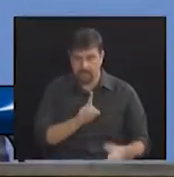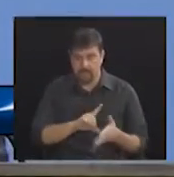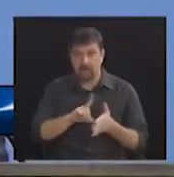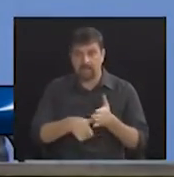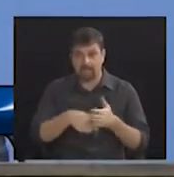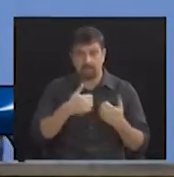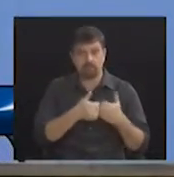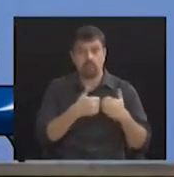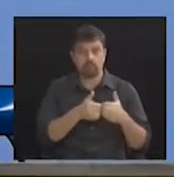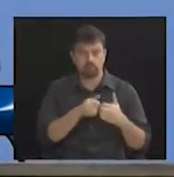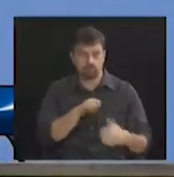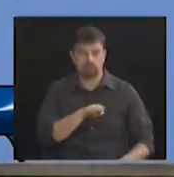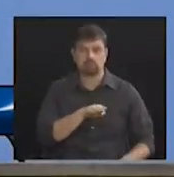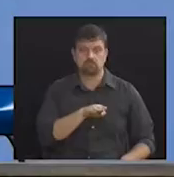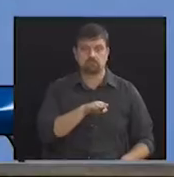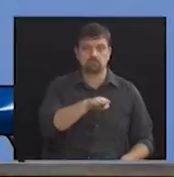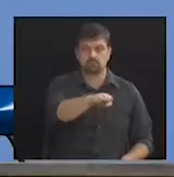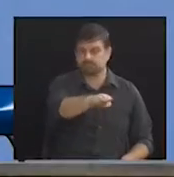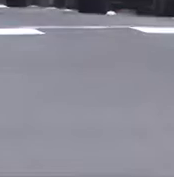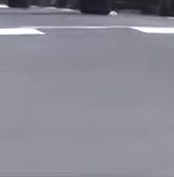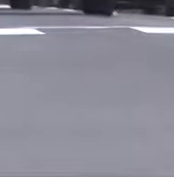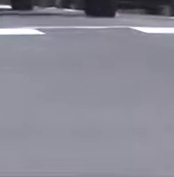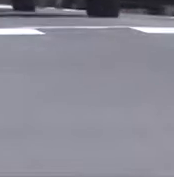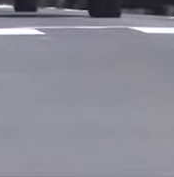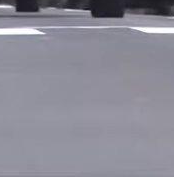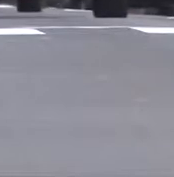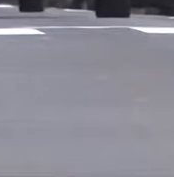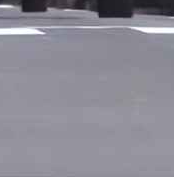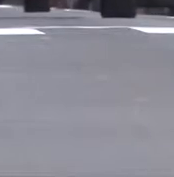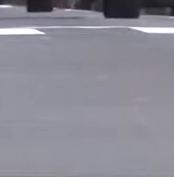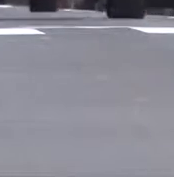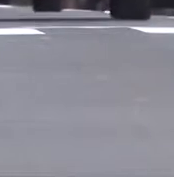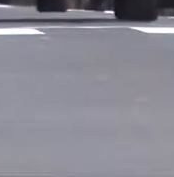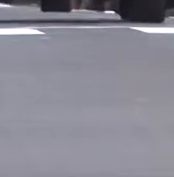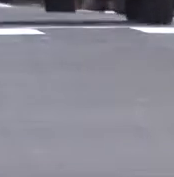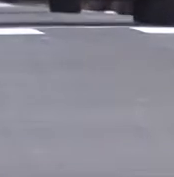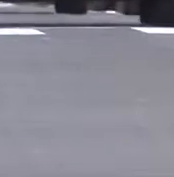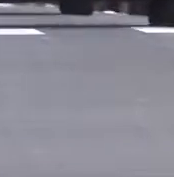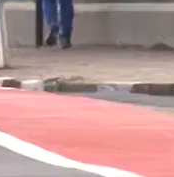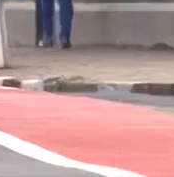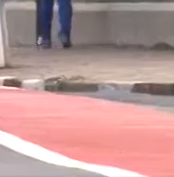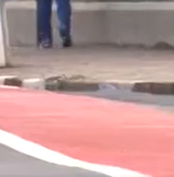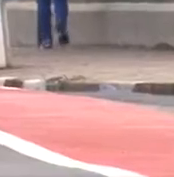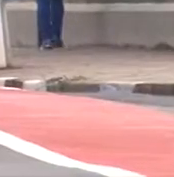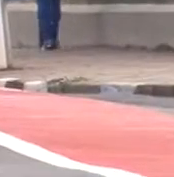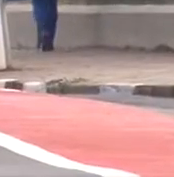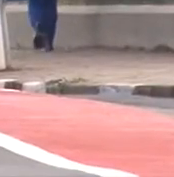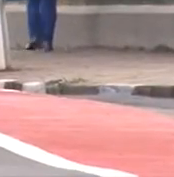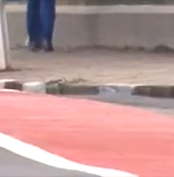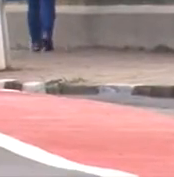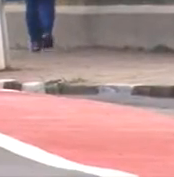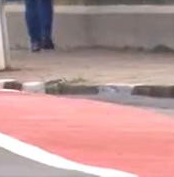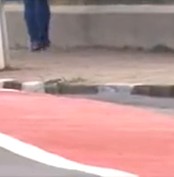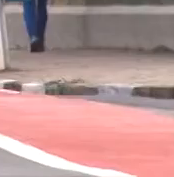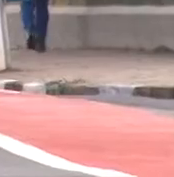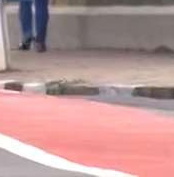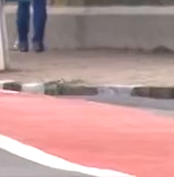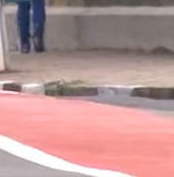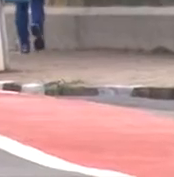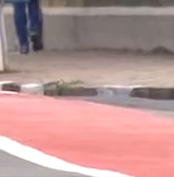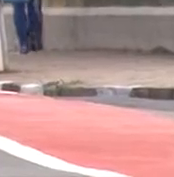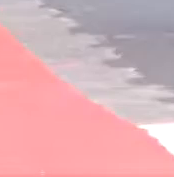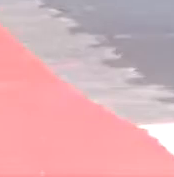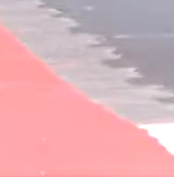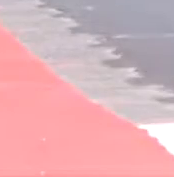para se deslocar para o trabalho. Infelizmente, esse não é o caso. O plano cicloviário apresentado em abril prevê a construção de cerca de